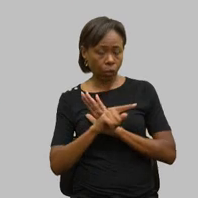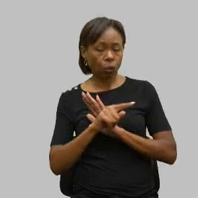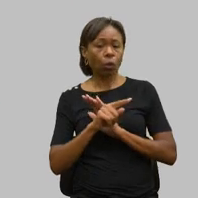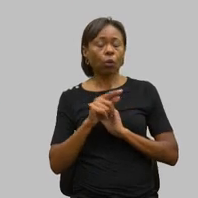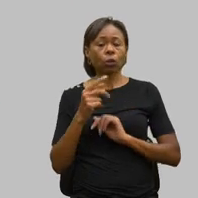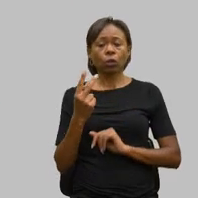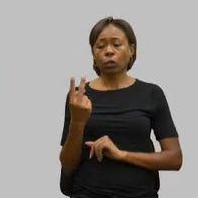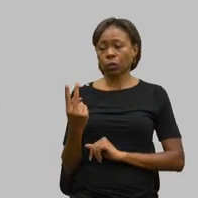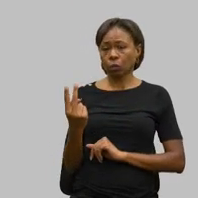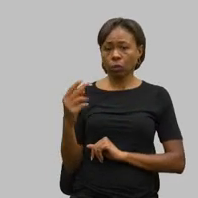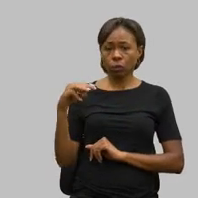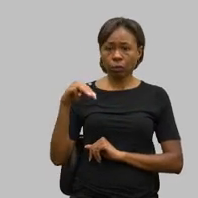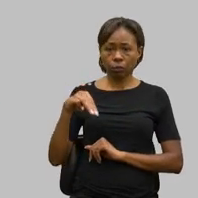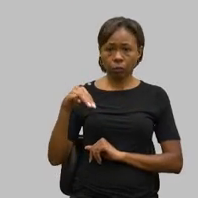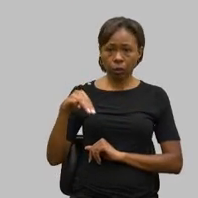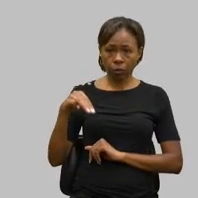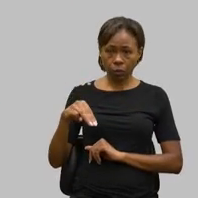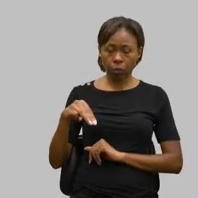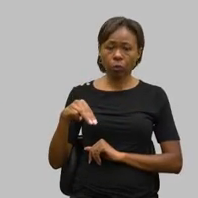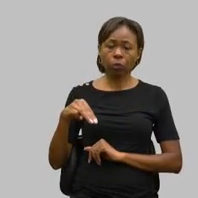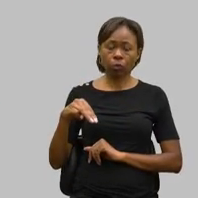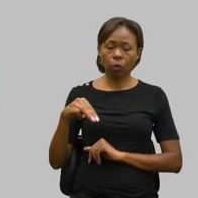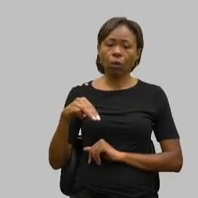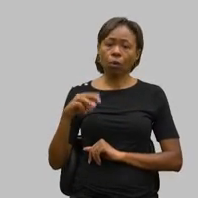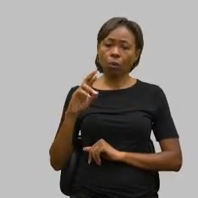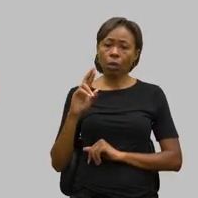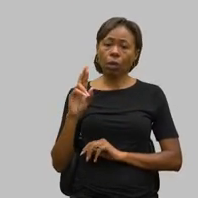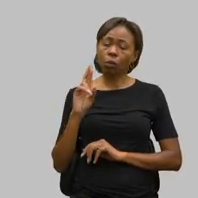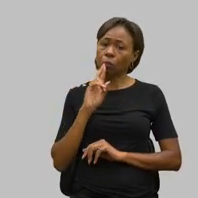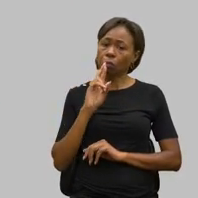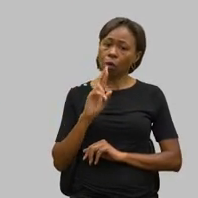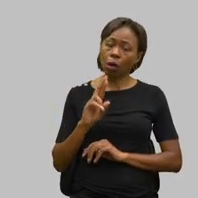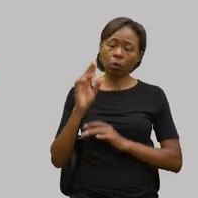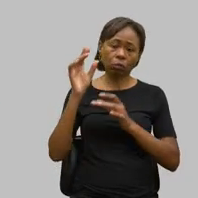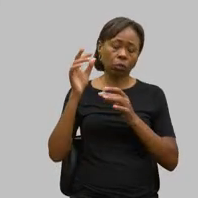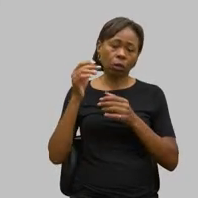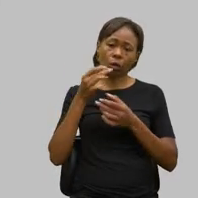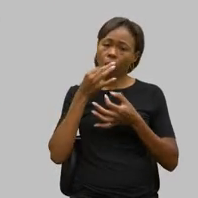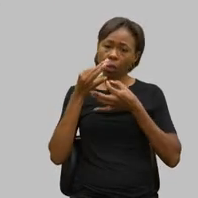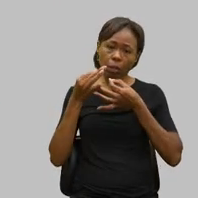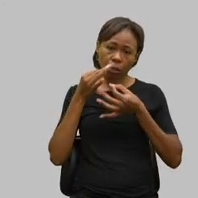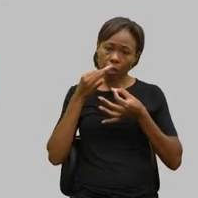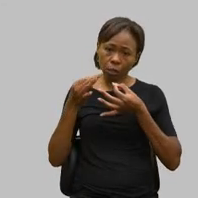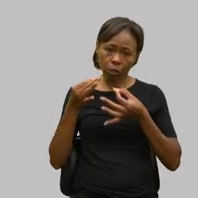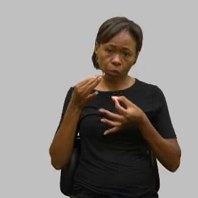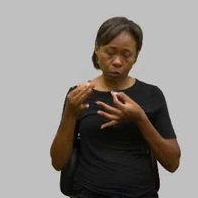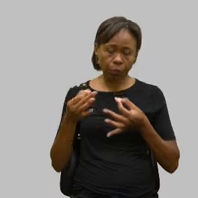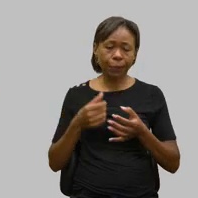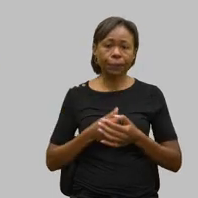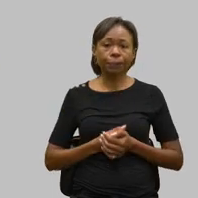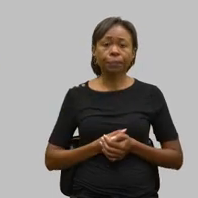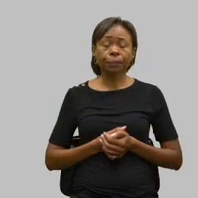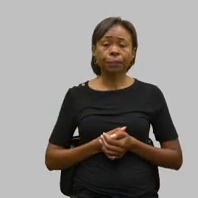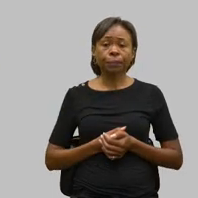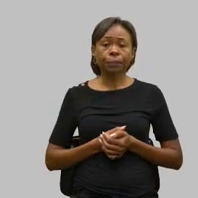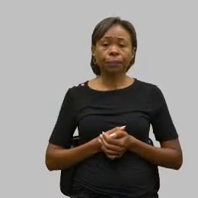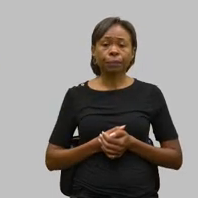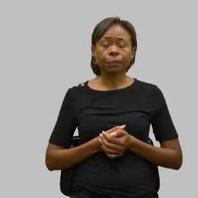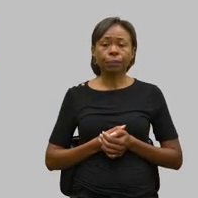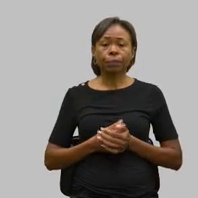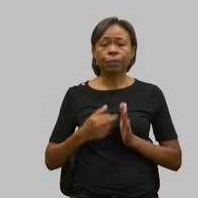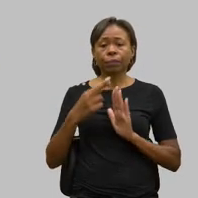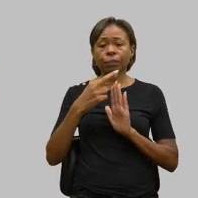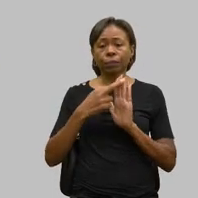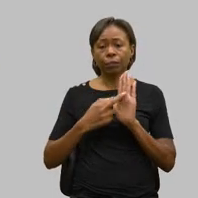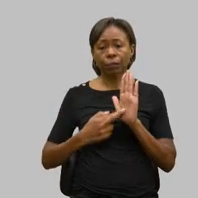minutos para suas considerações finais. Os requerimentos decorrentes da reunião deverão ser apresentados na comissão